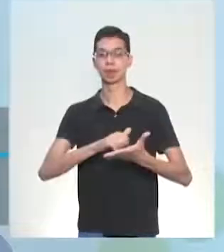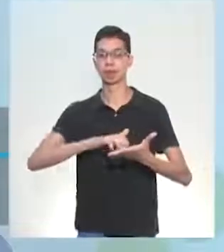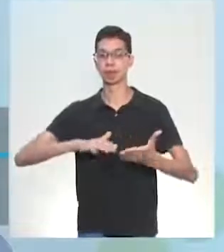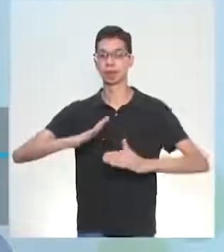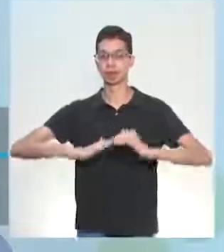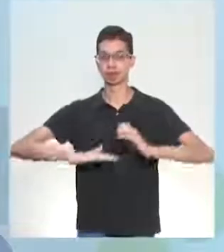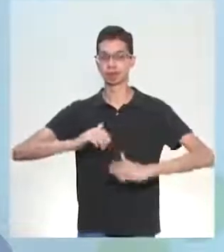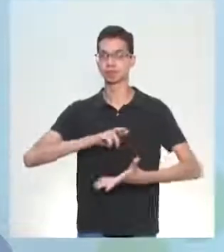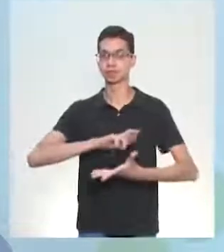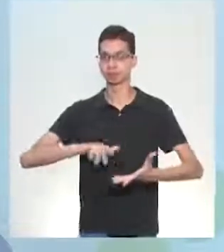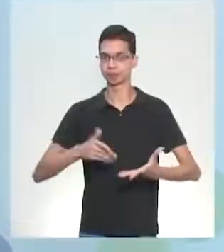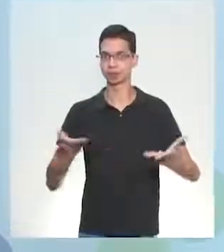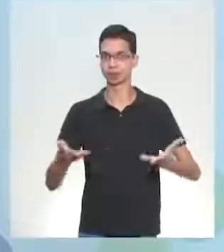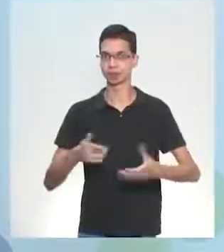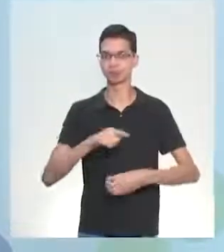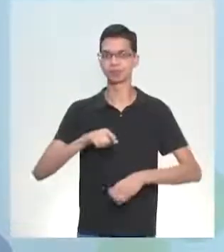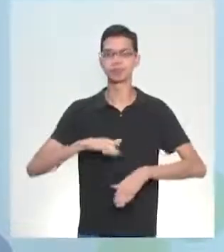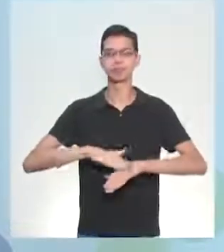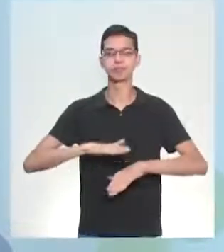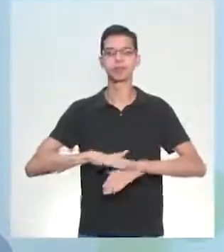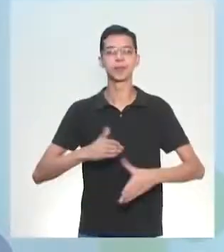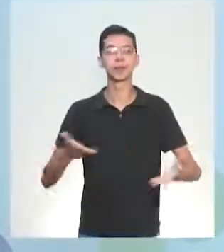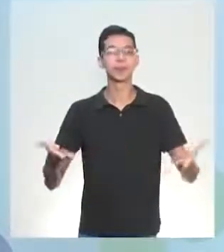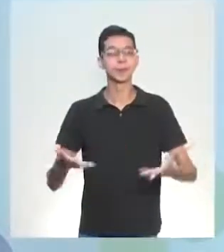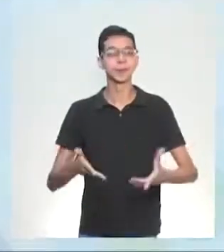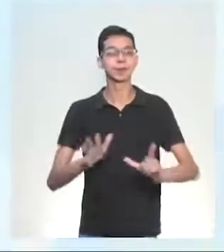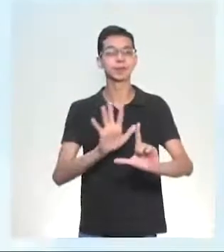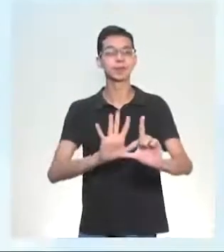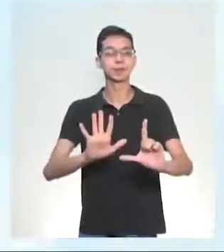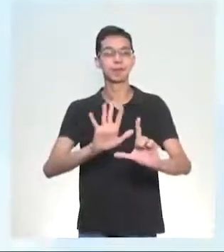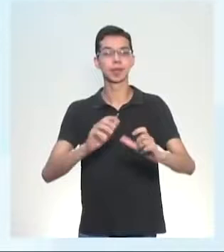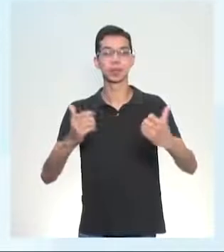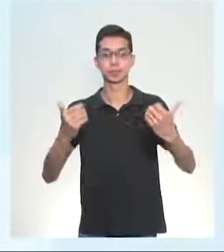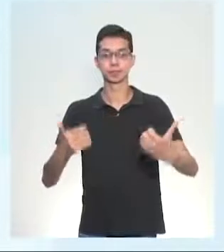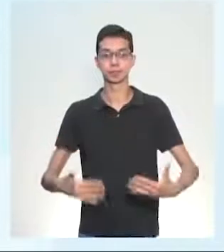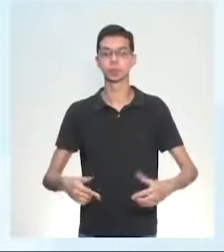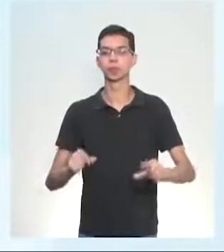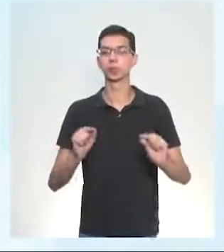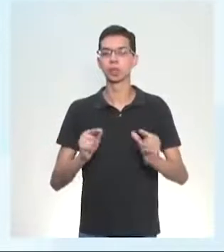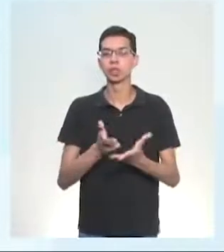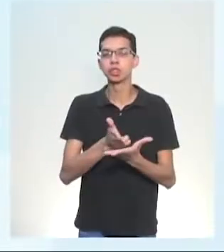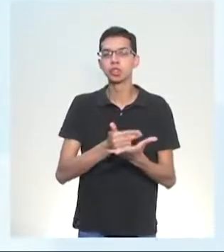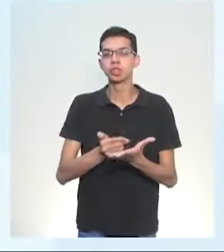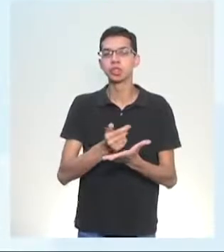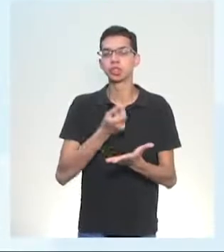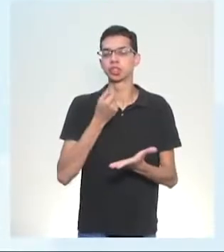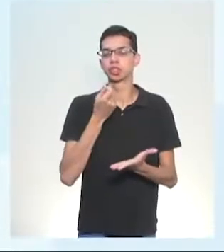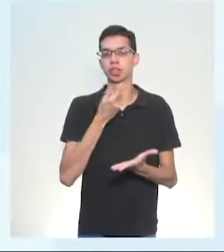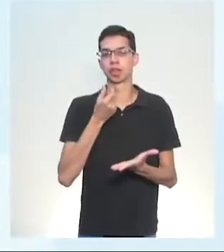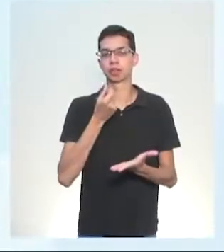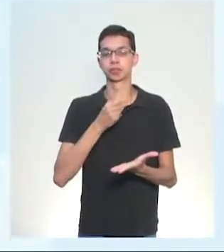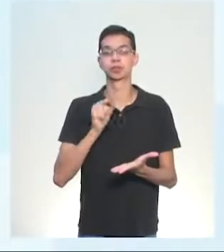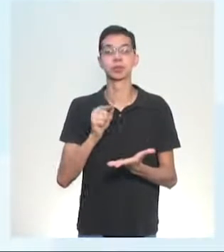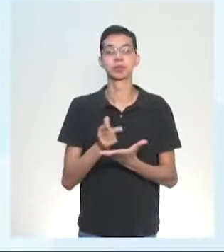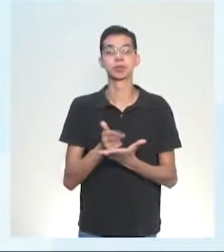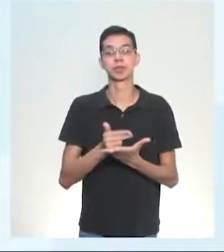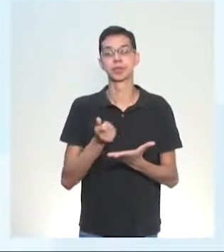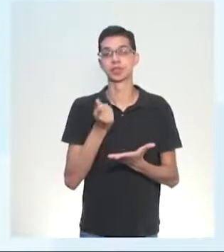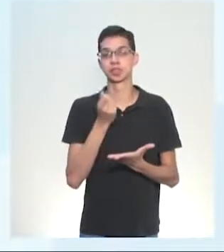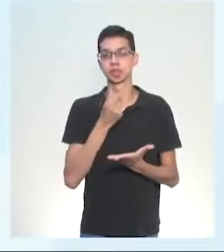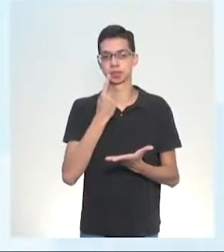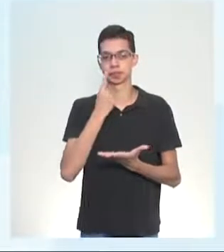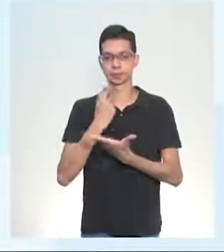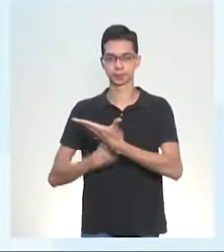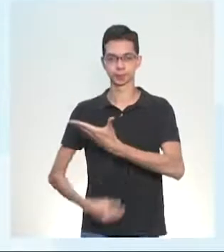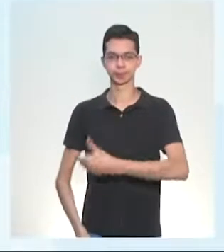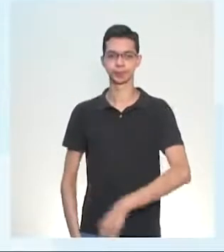primeira parte aí na tela eu vou colocar para explicar para vocês o que é uma charge. Então, vamos lá. Charge. Comumente,